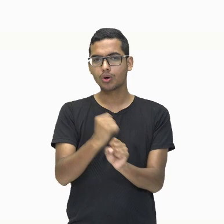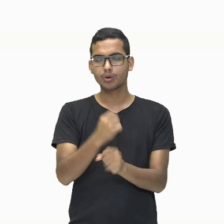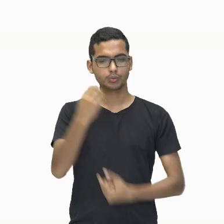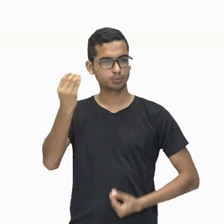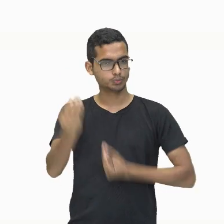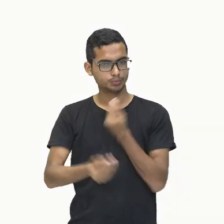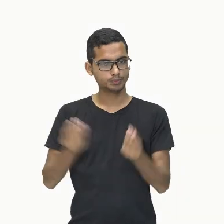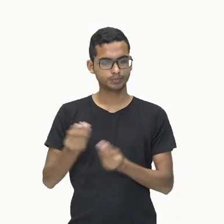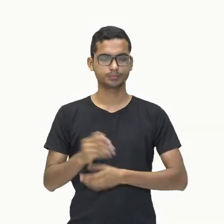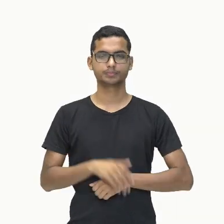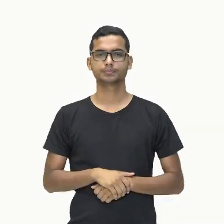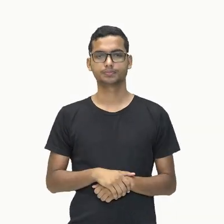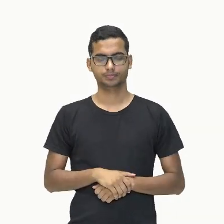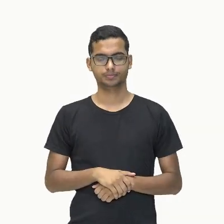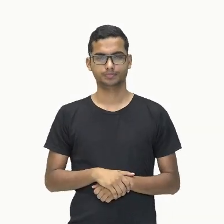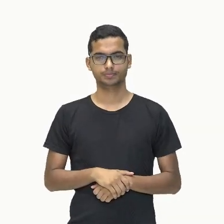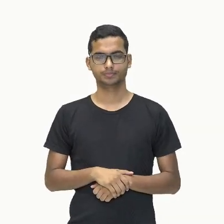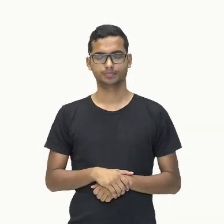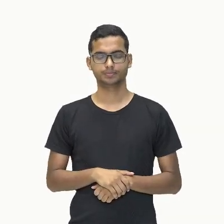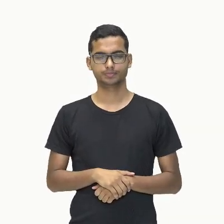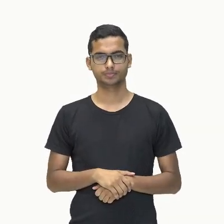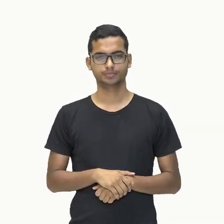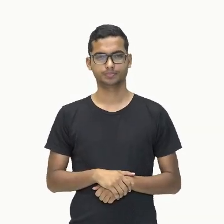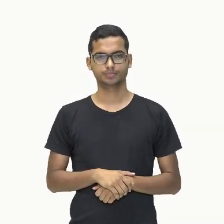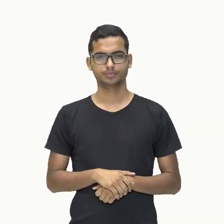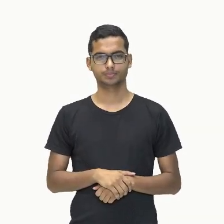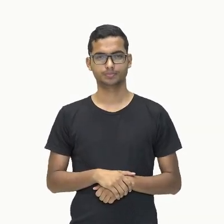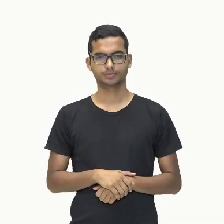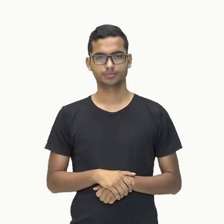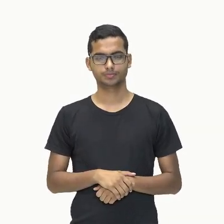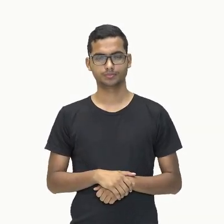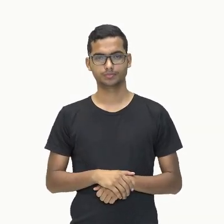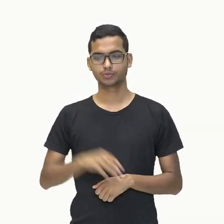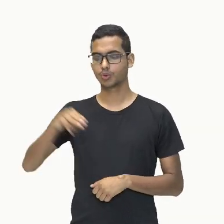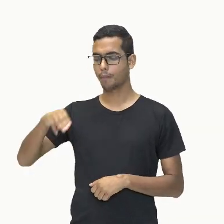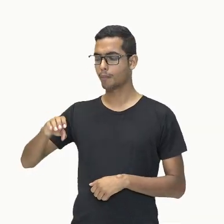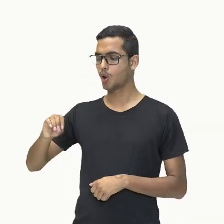É através, então, de um módulo.